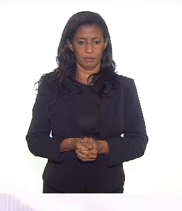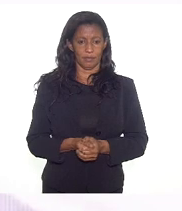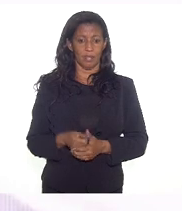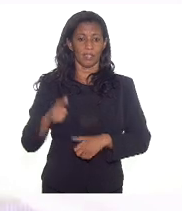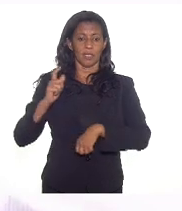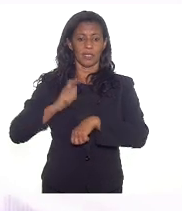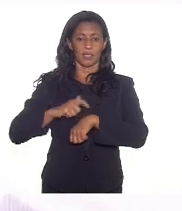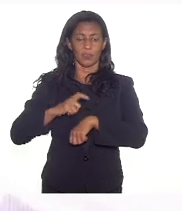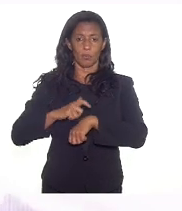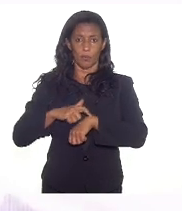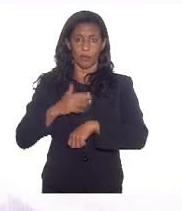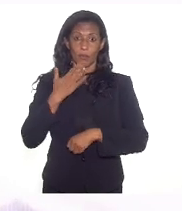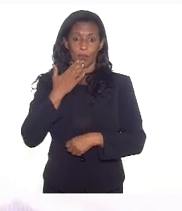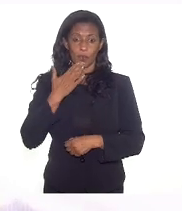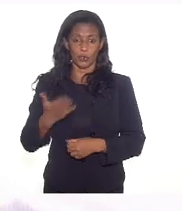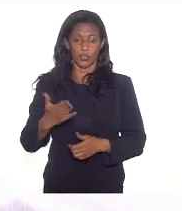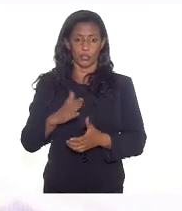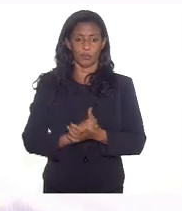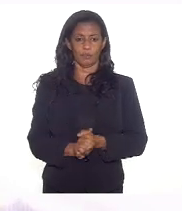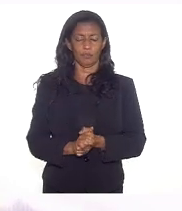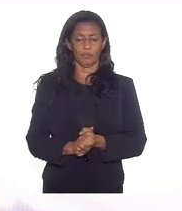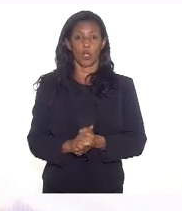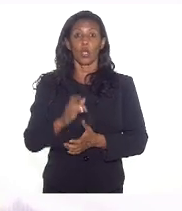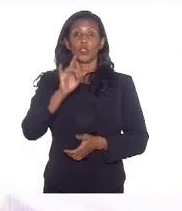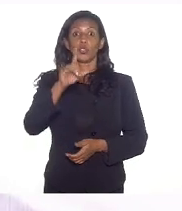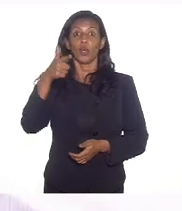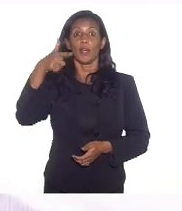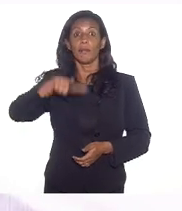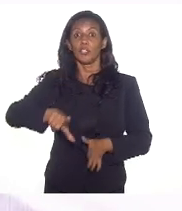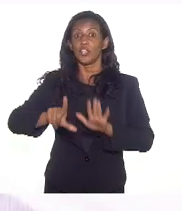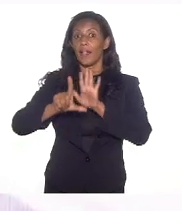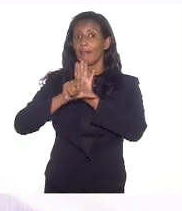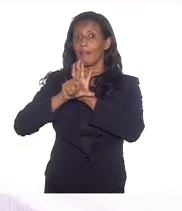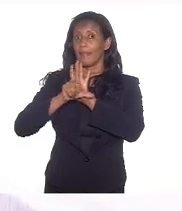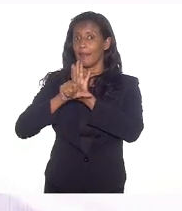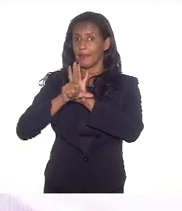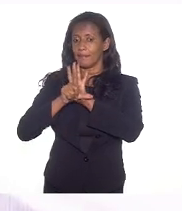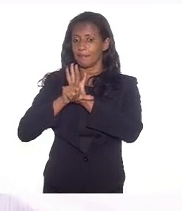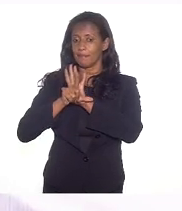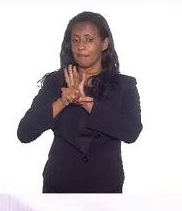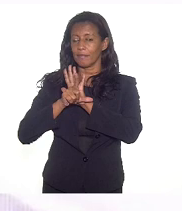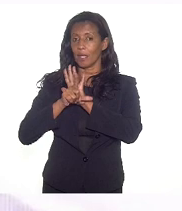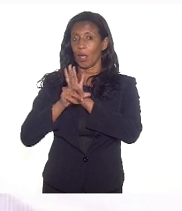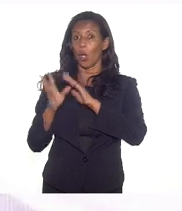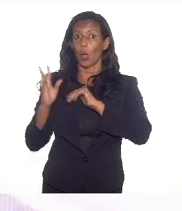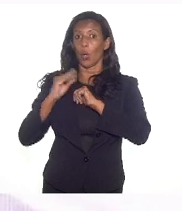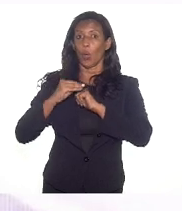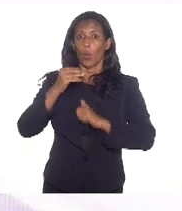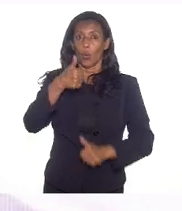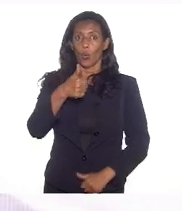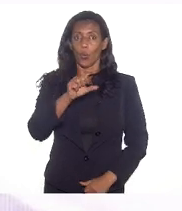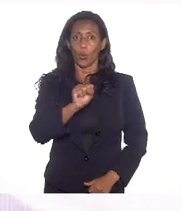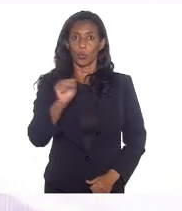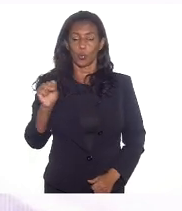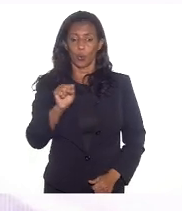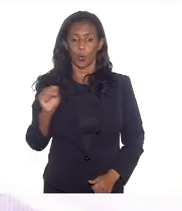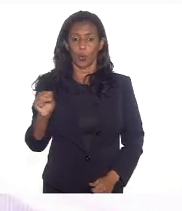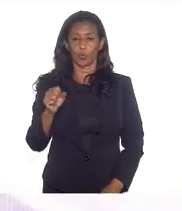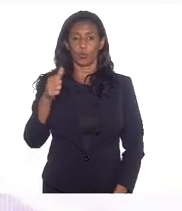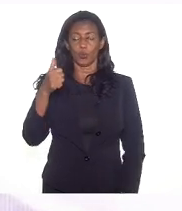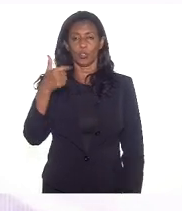nesse momento, pedir, só repetindo aí a lei, olha só, nós criamos a lei complementar número 188, de 27 de